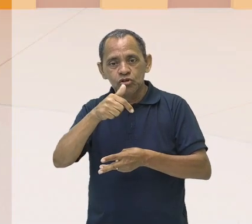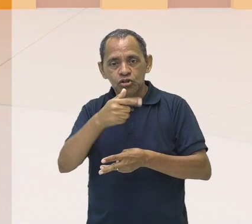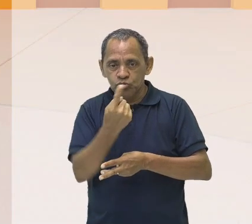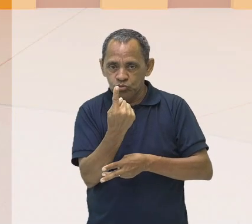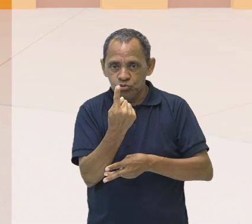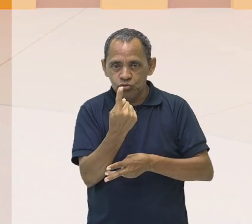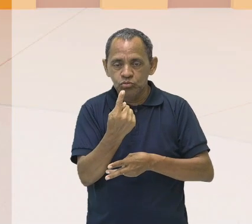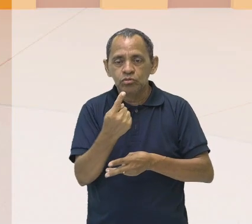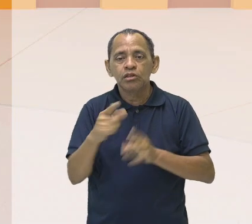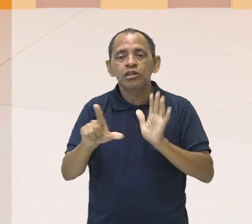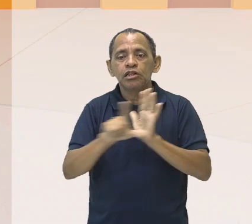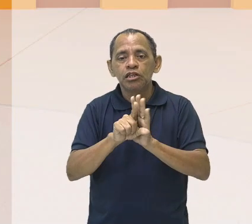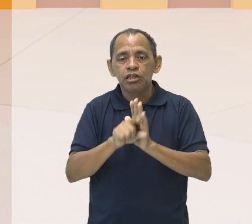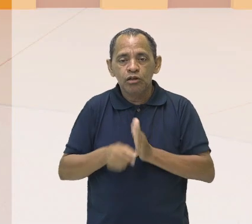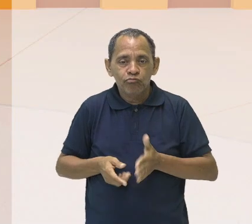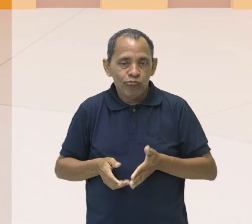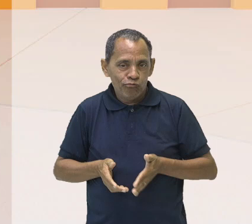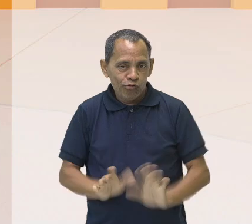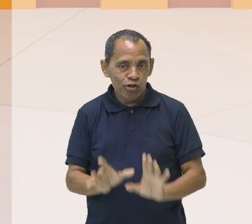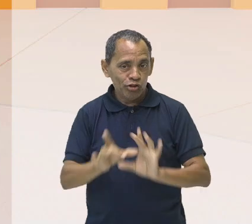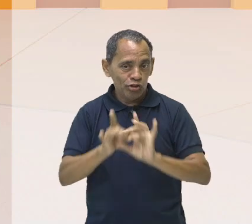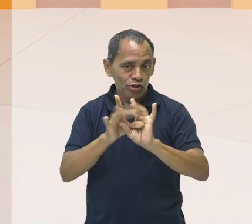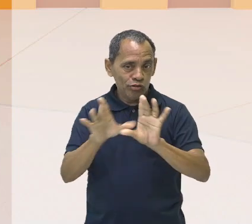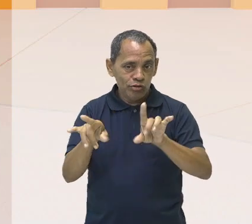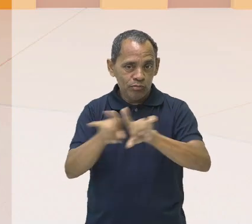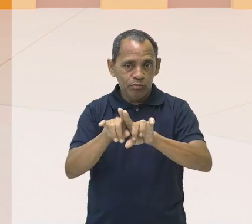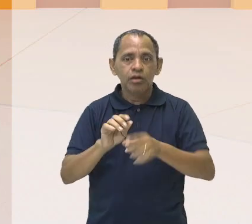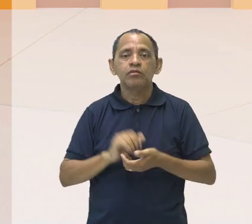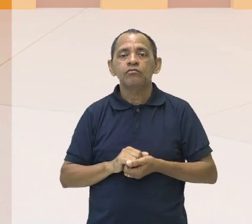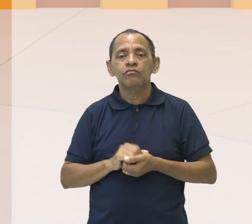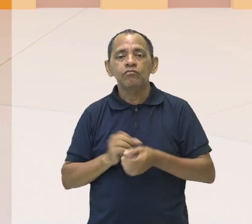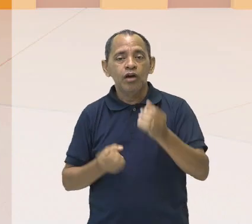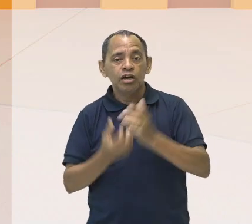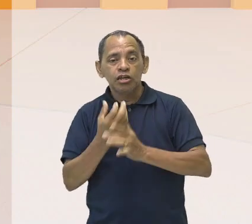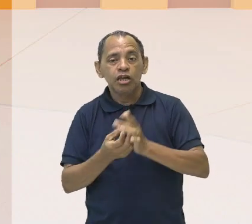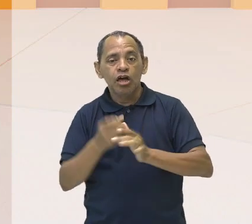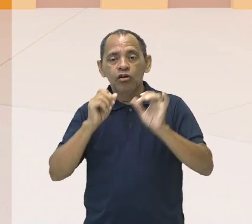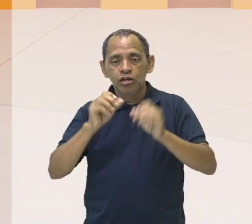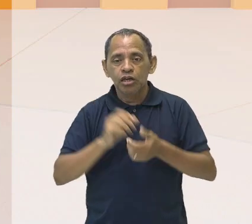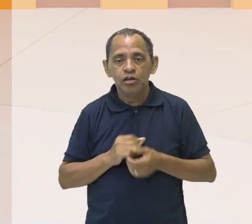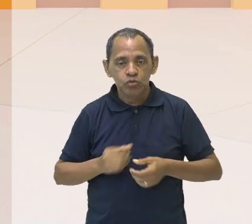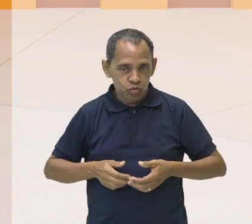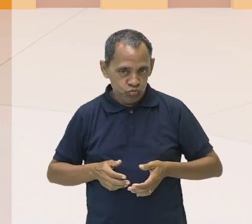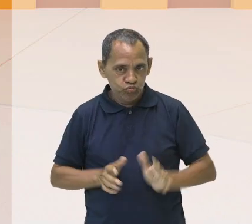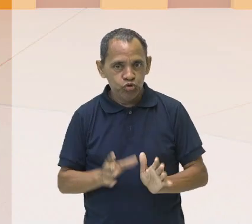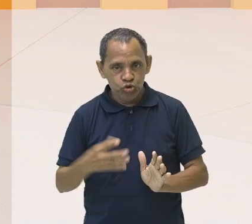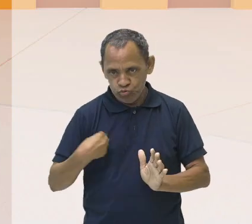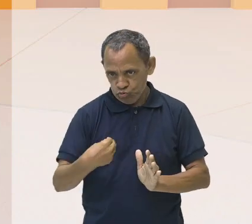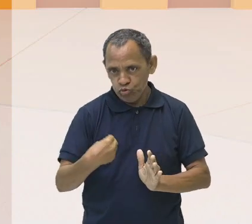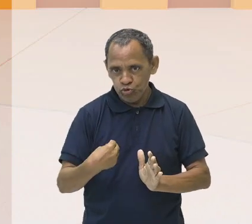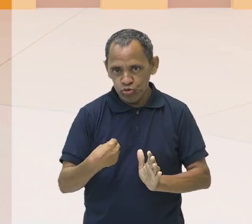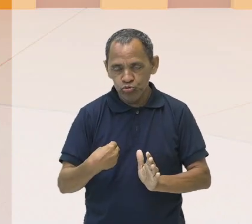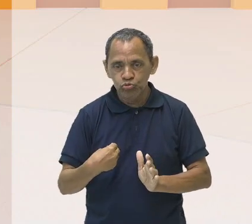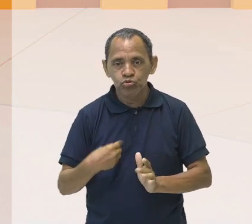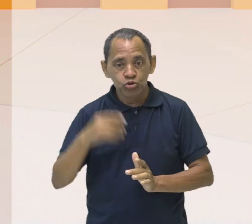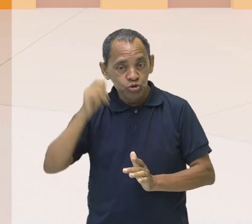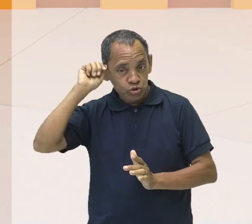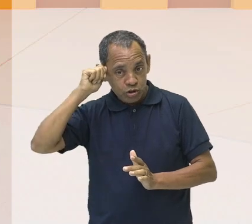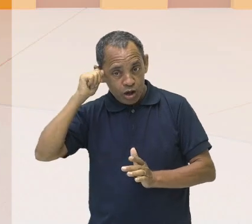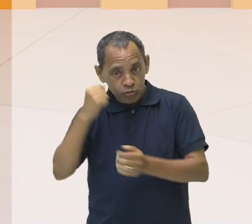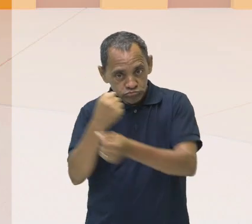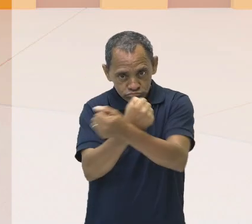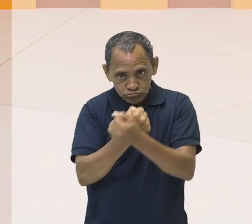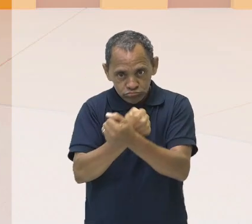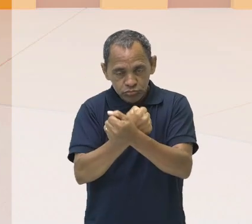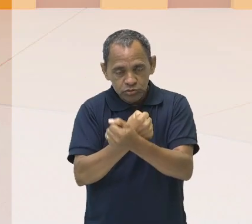1871, que é a lei do ventre livre. Ela vai estabelecer que os filhos de escravizados nascidos a